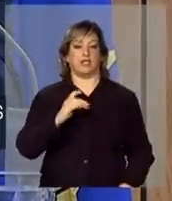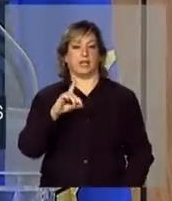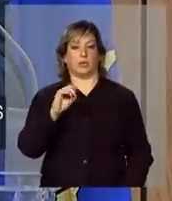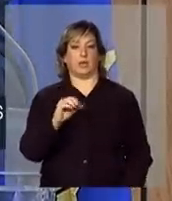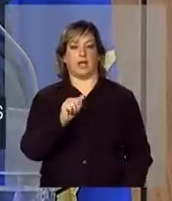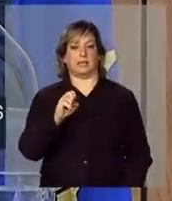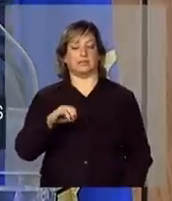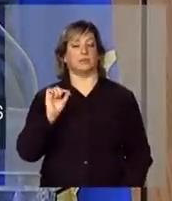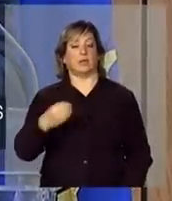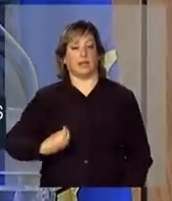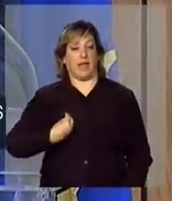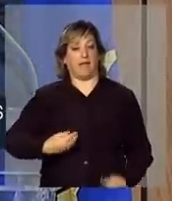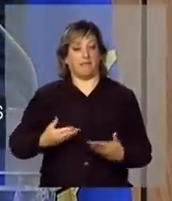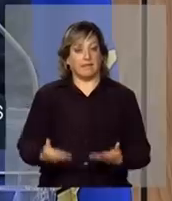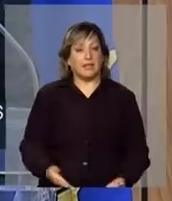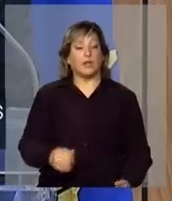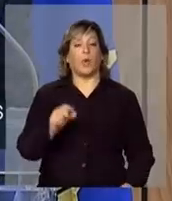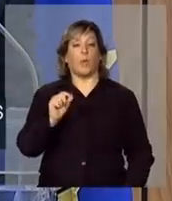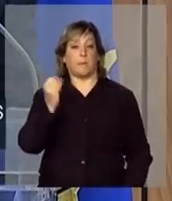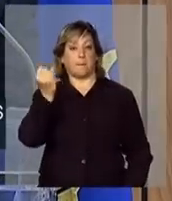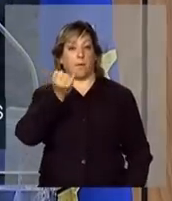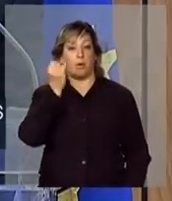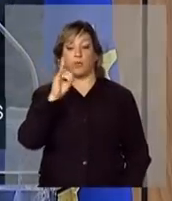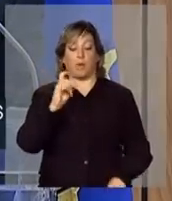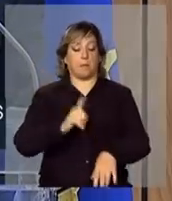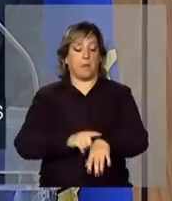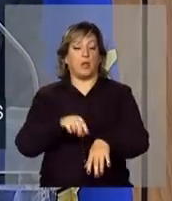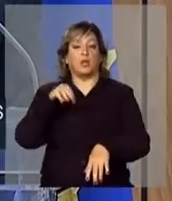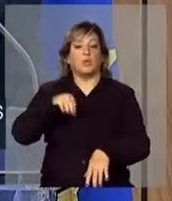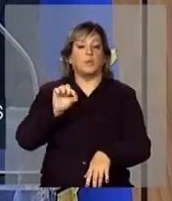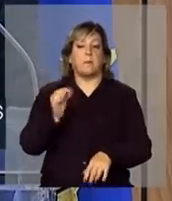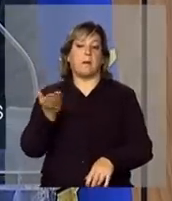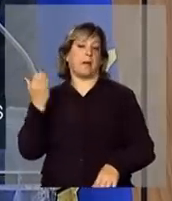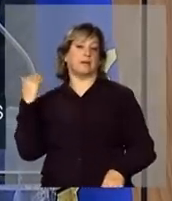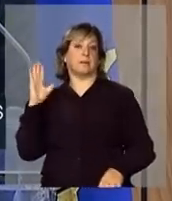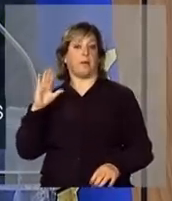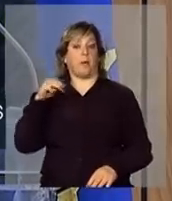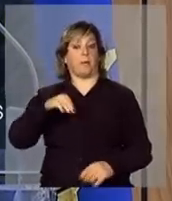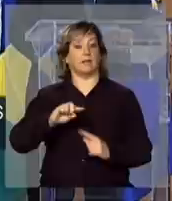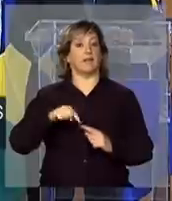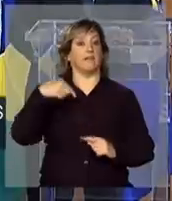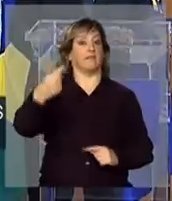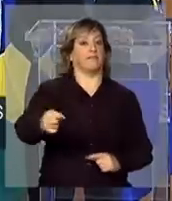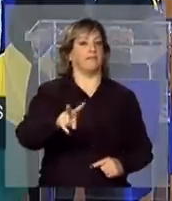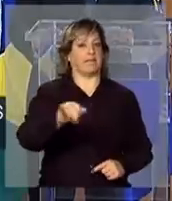na vida o que conta não é o minuto que passa, mas o minuto que vem.